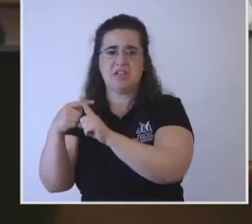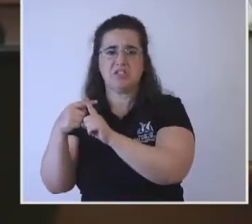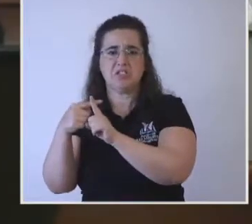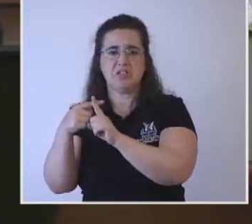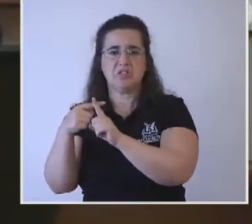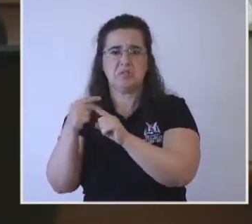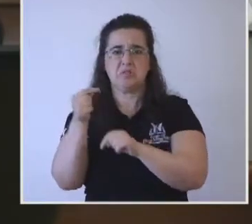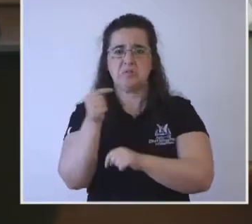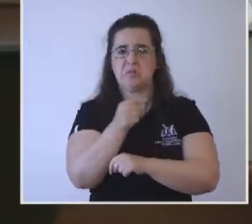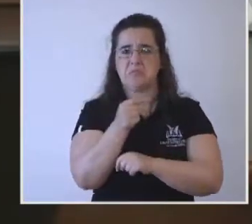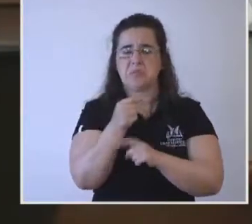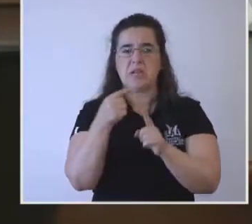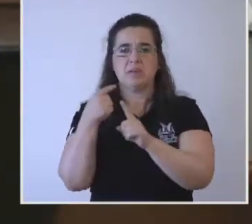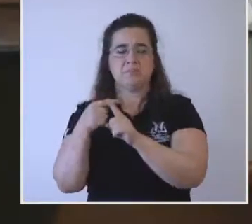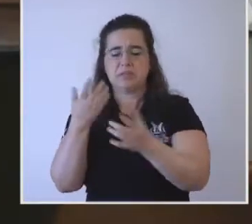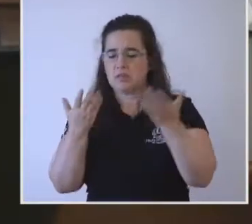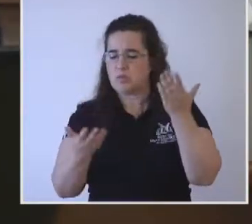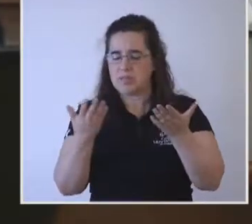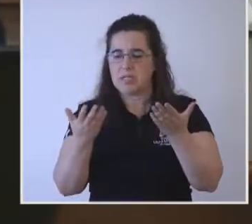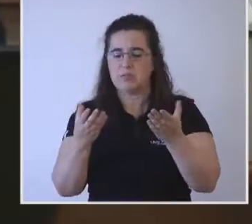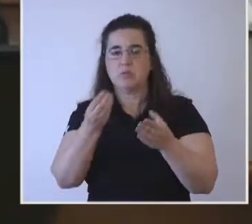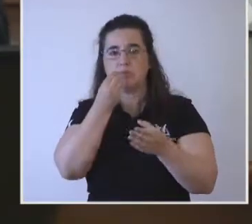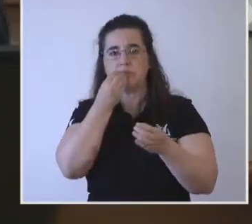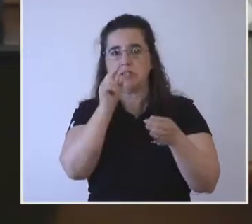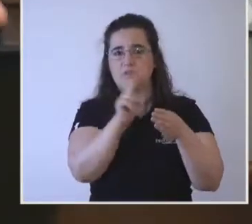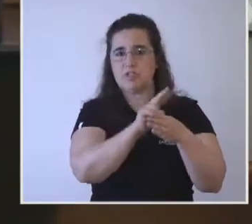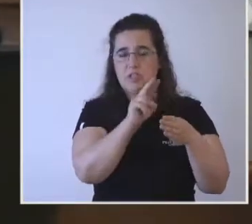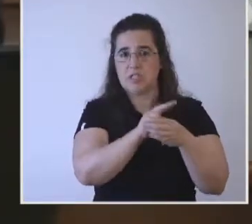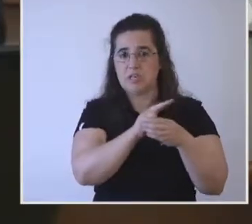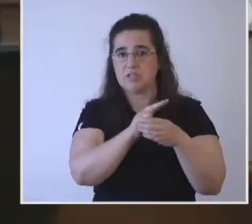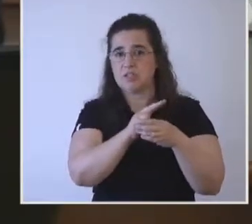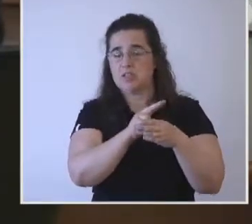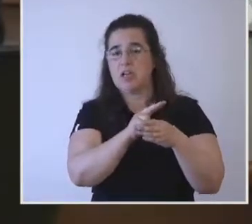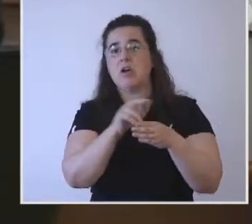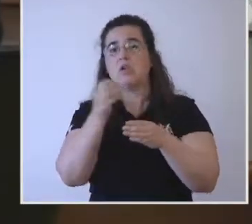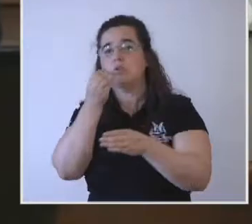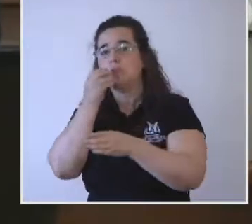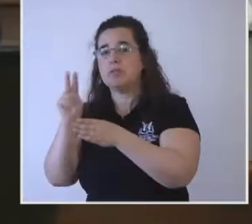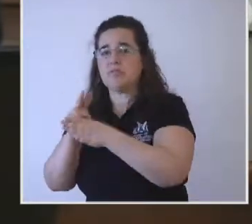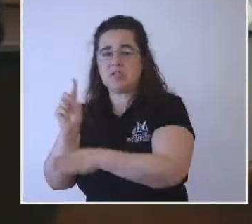vegetarianos e os vegetarianos no que diz respeito ao cancro.